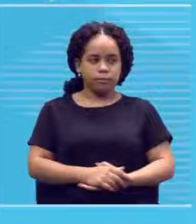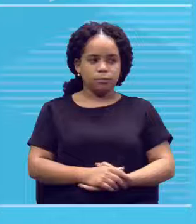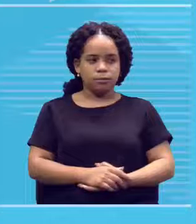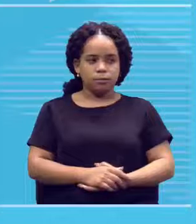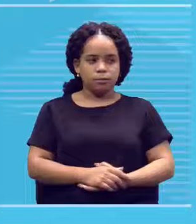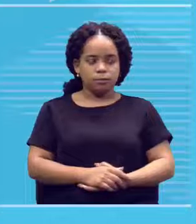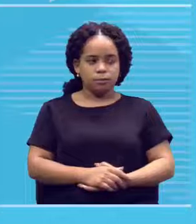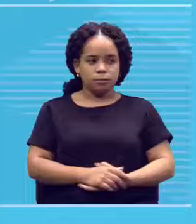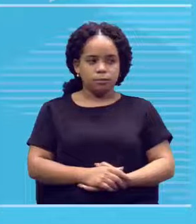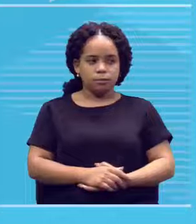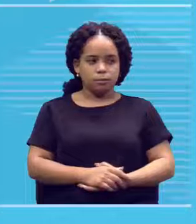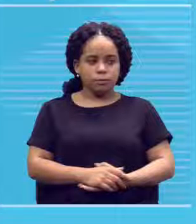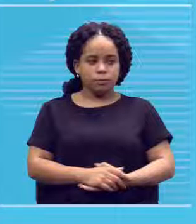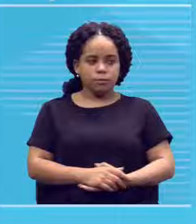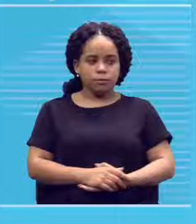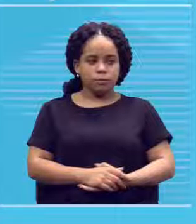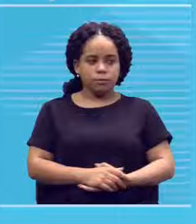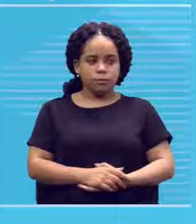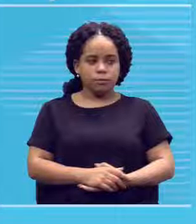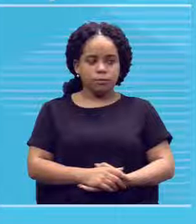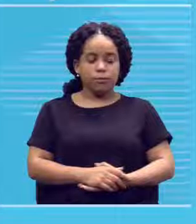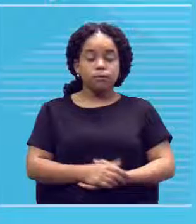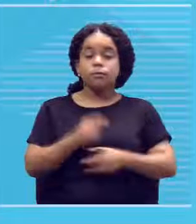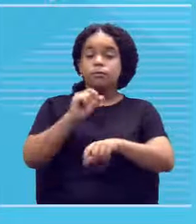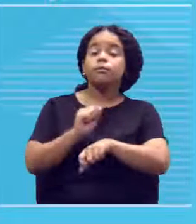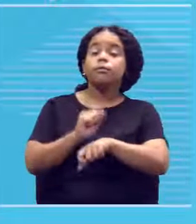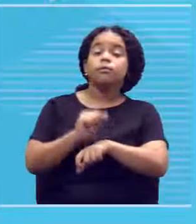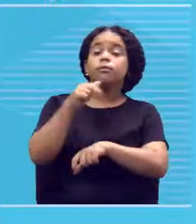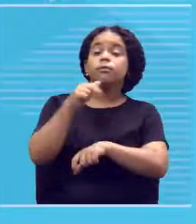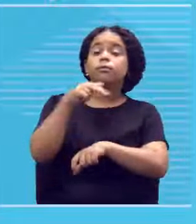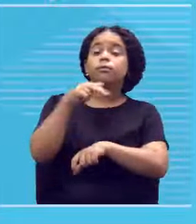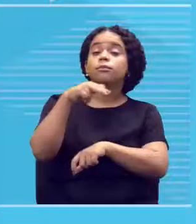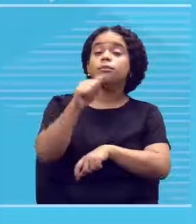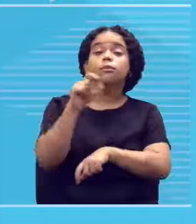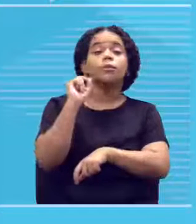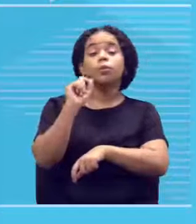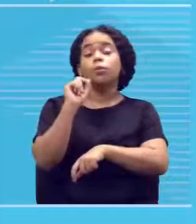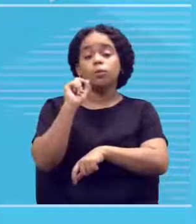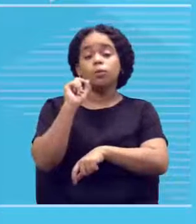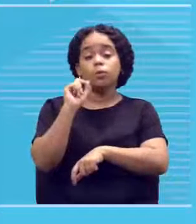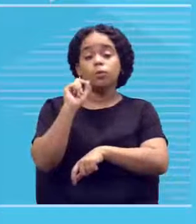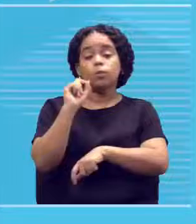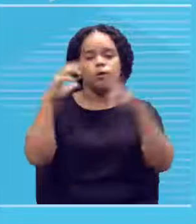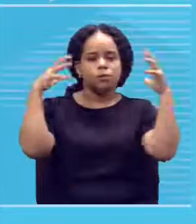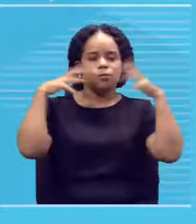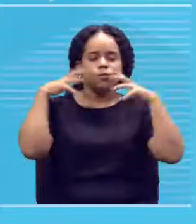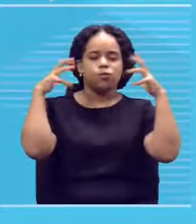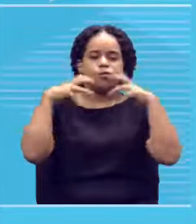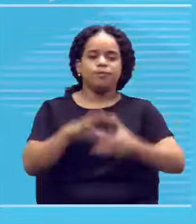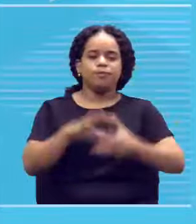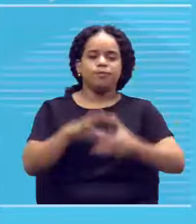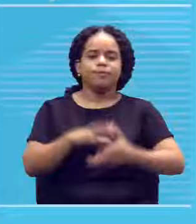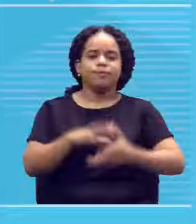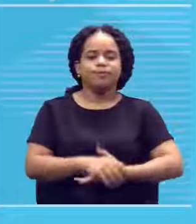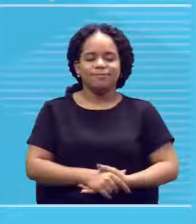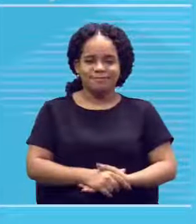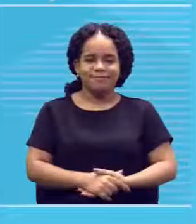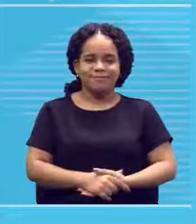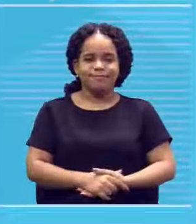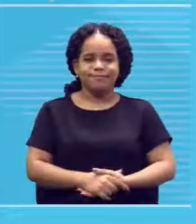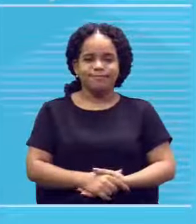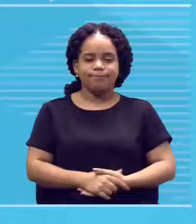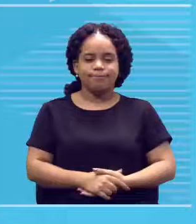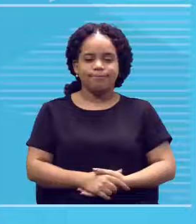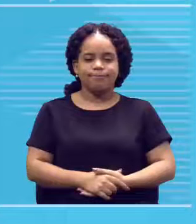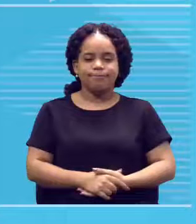populações esperam na esperam que a chuva e esperam a chuva